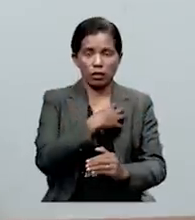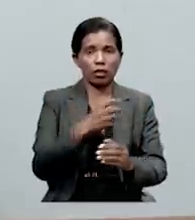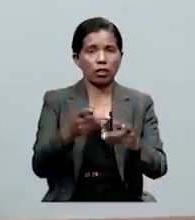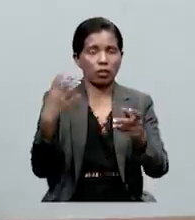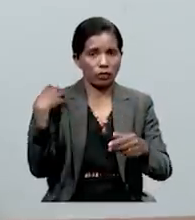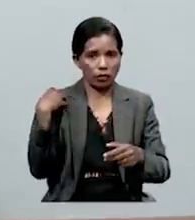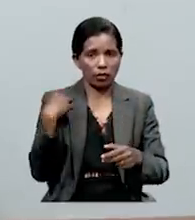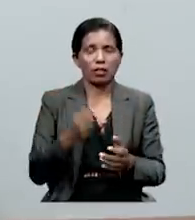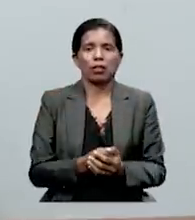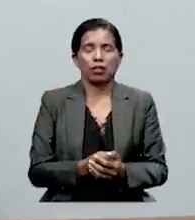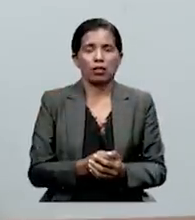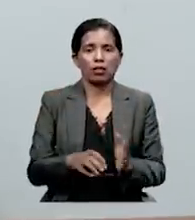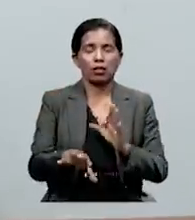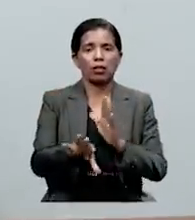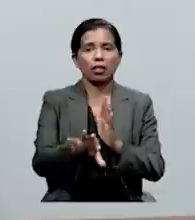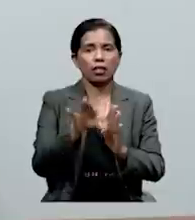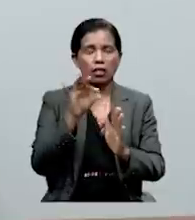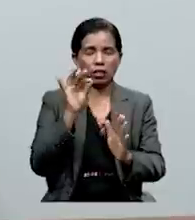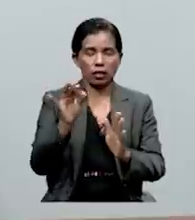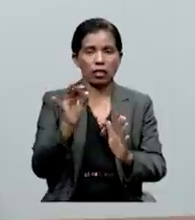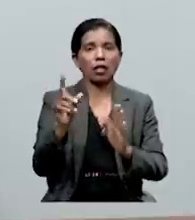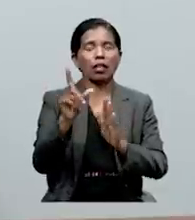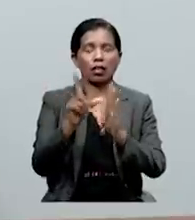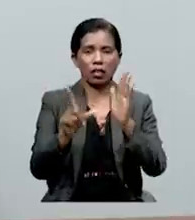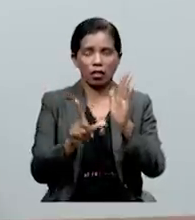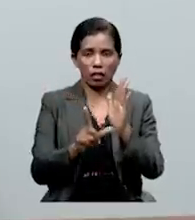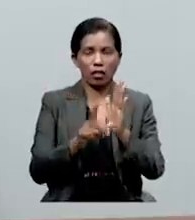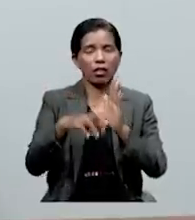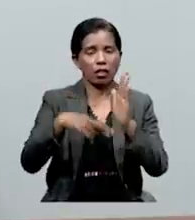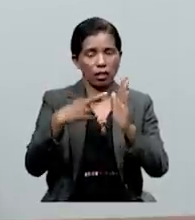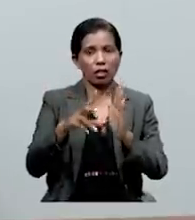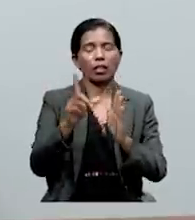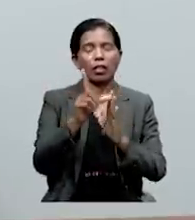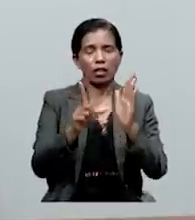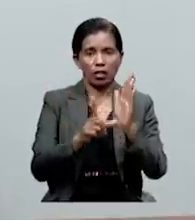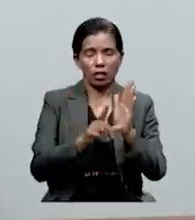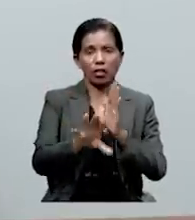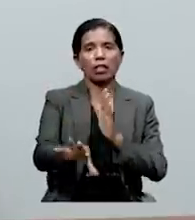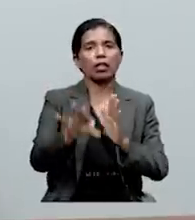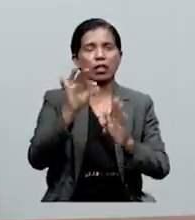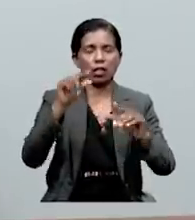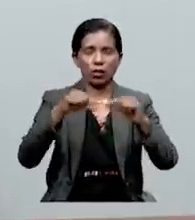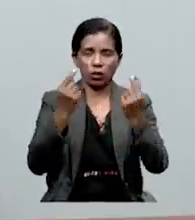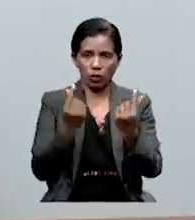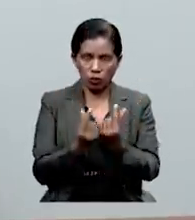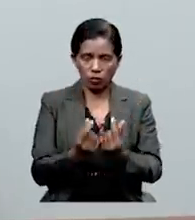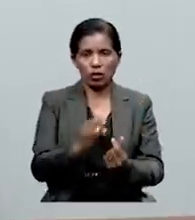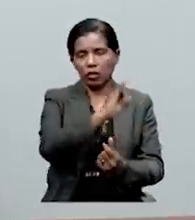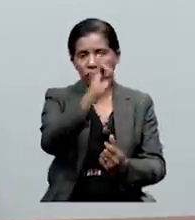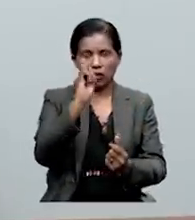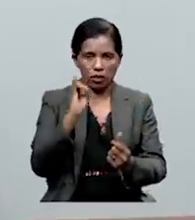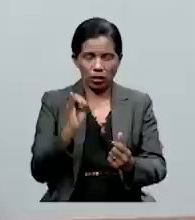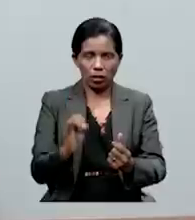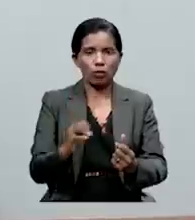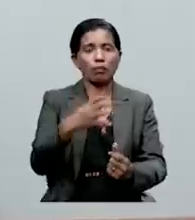sei hasai ordem urgência ida no nomea equipa investigação internal PNTL